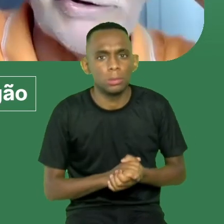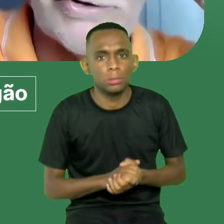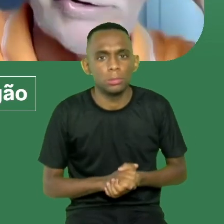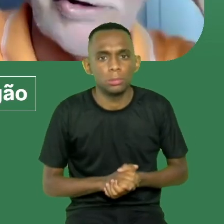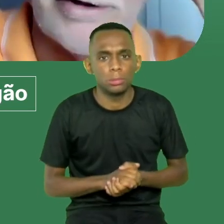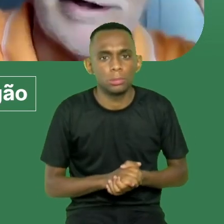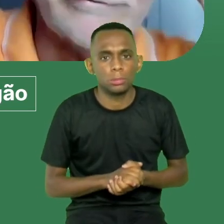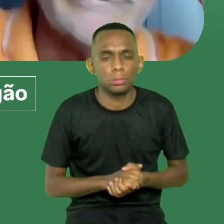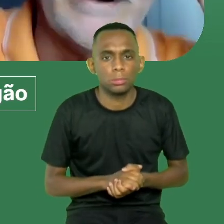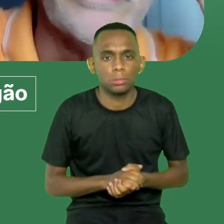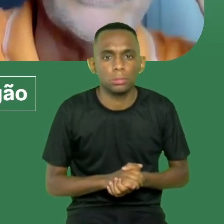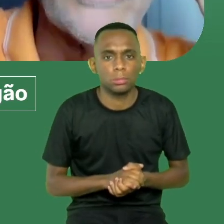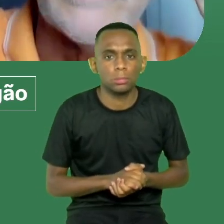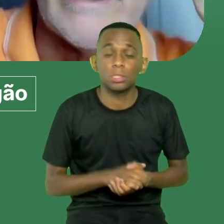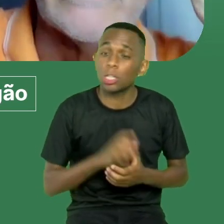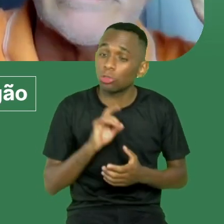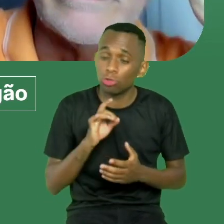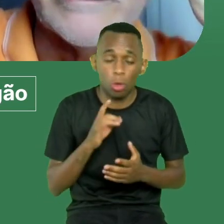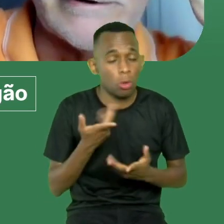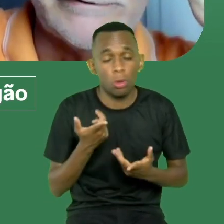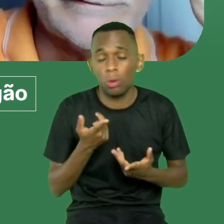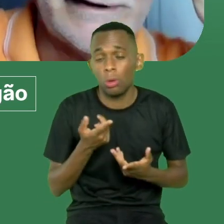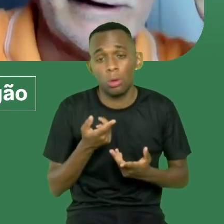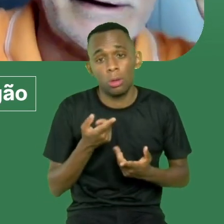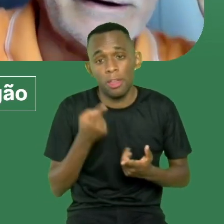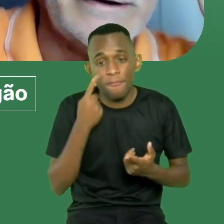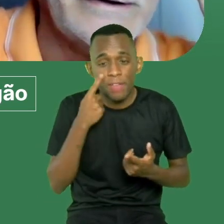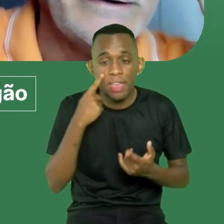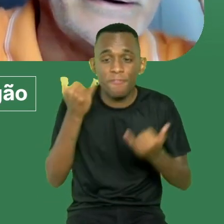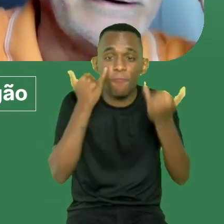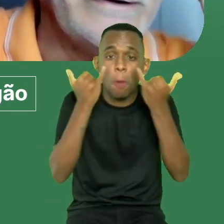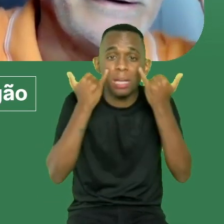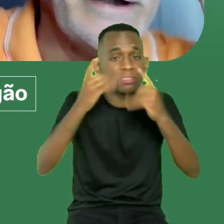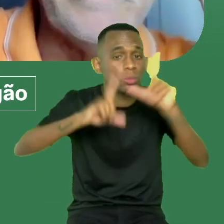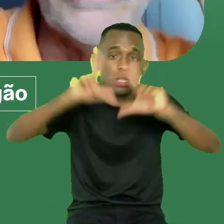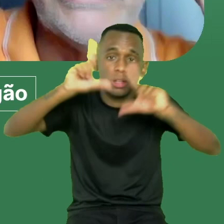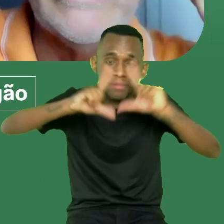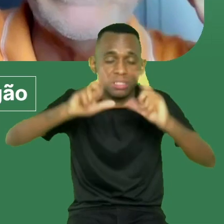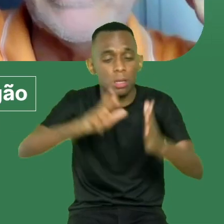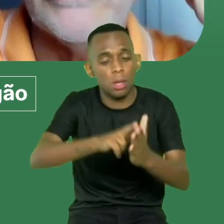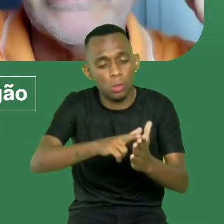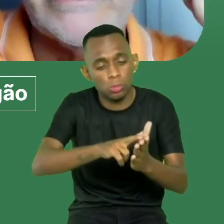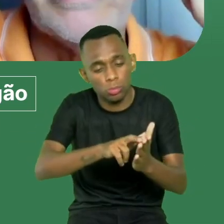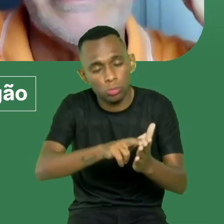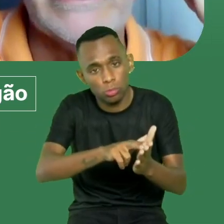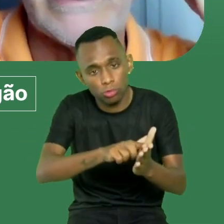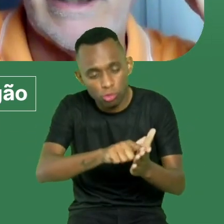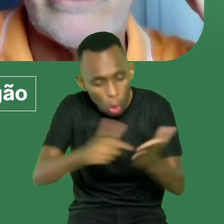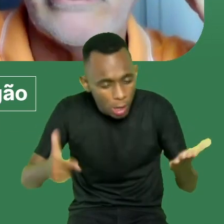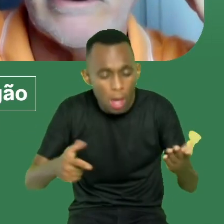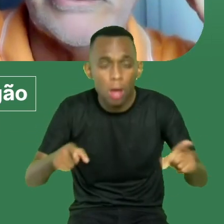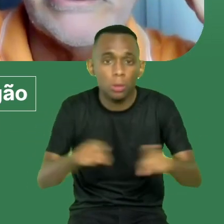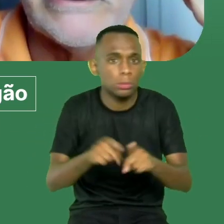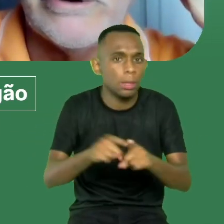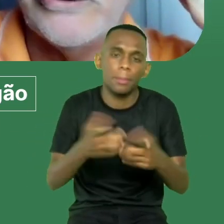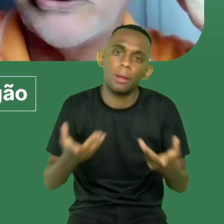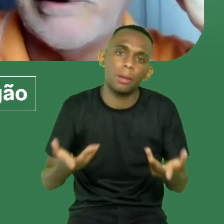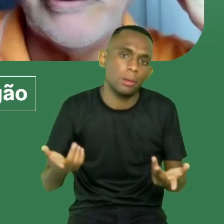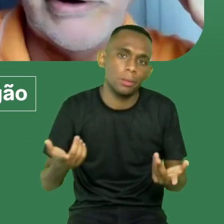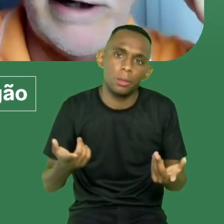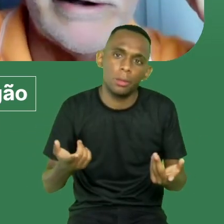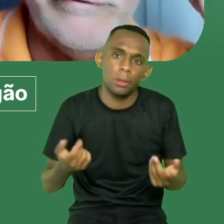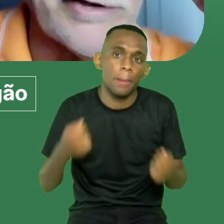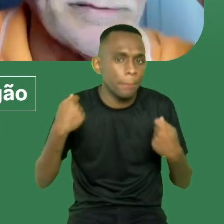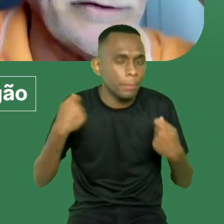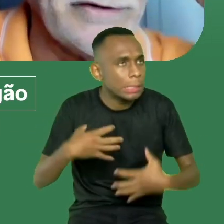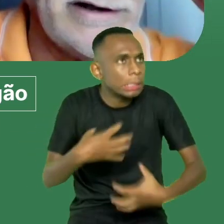as notícias de jornal, vê o noticiário na televisão, é impossível não se sensibilizar com a condição de